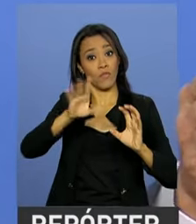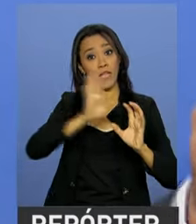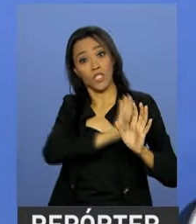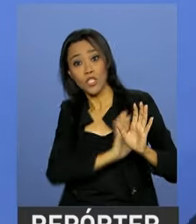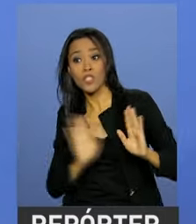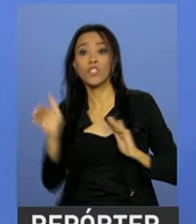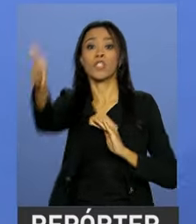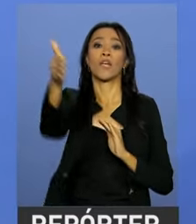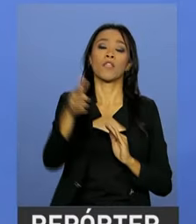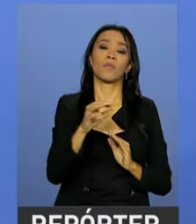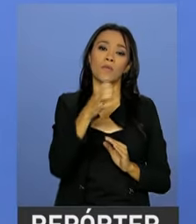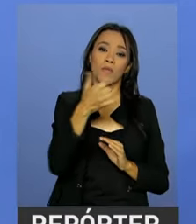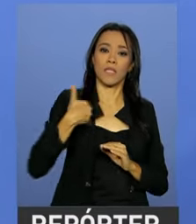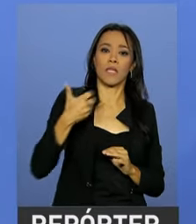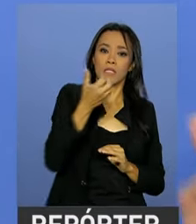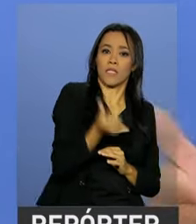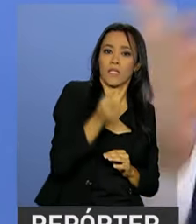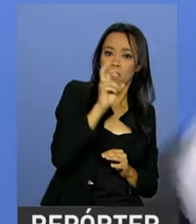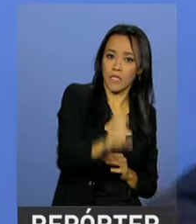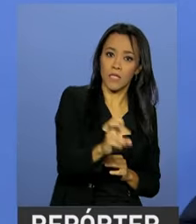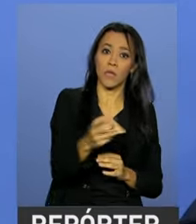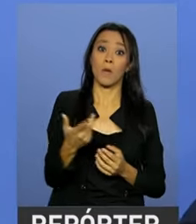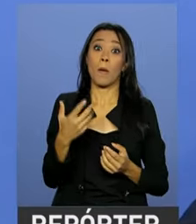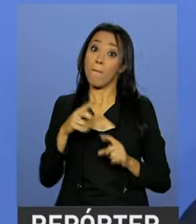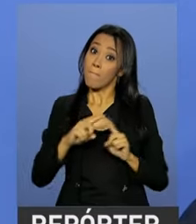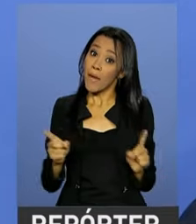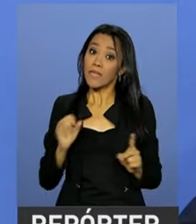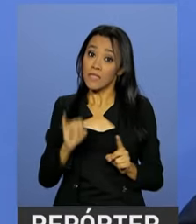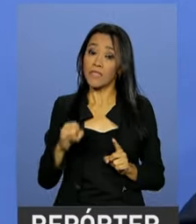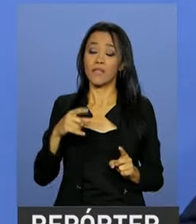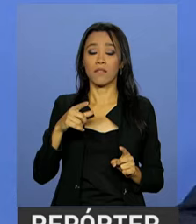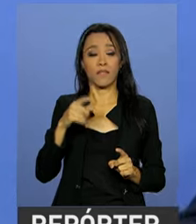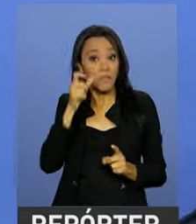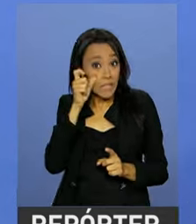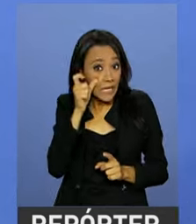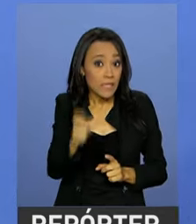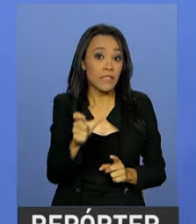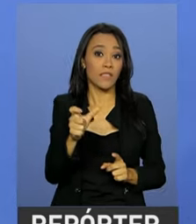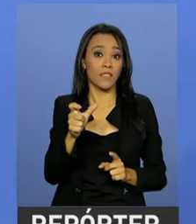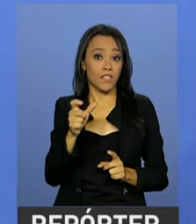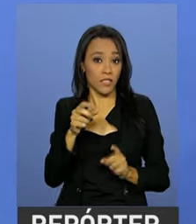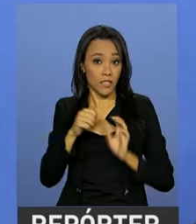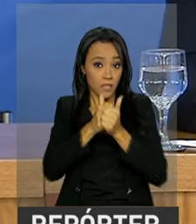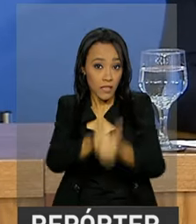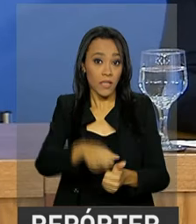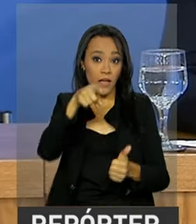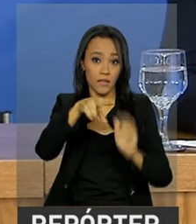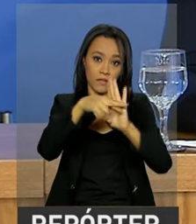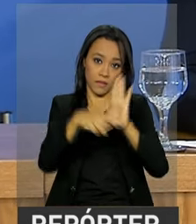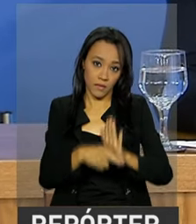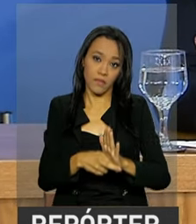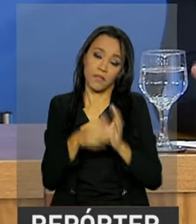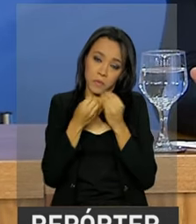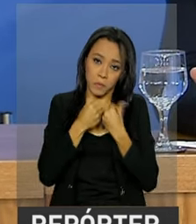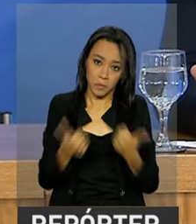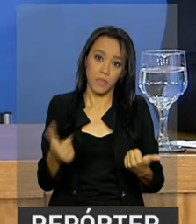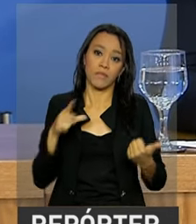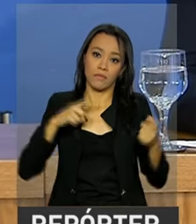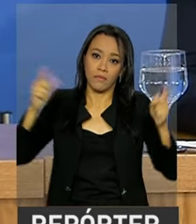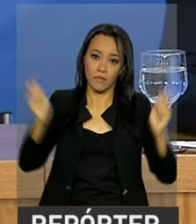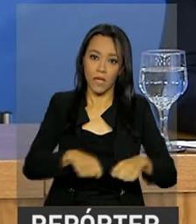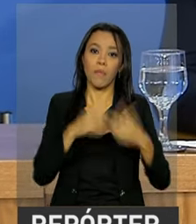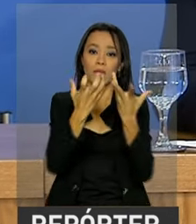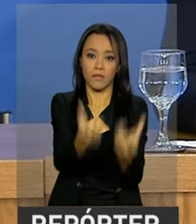for interessante para as pessoas entrarem na regra de transição há espaço para tal o relator reafirmou que a